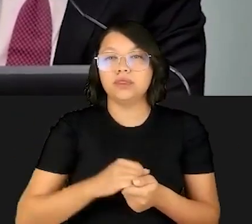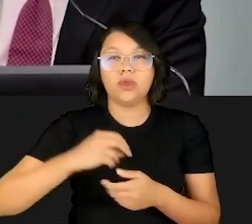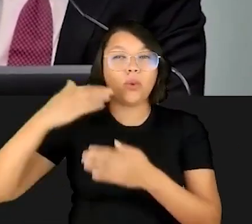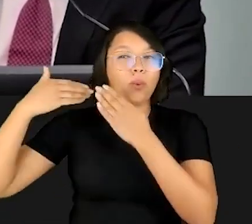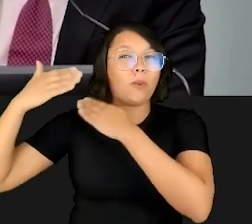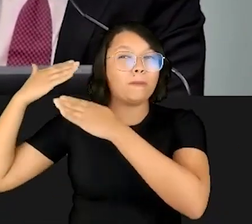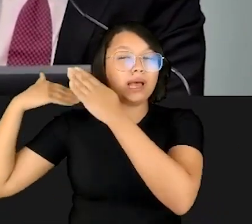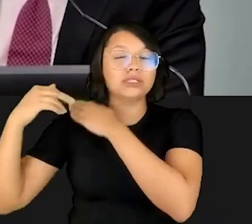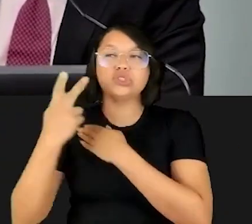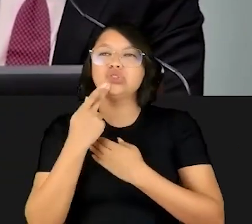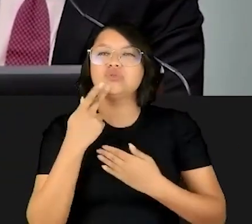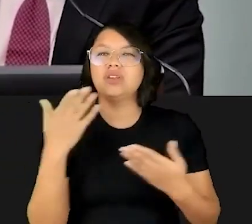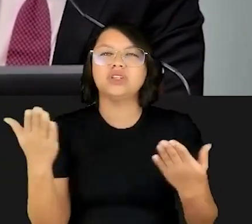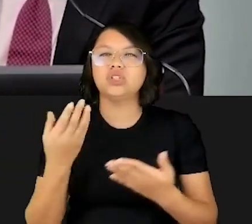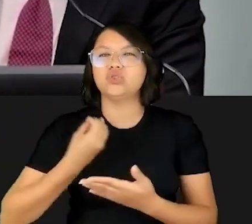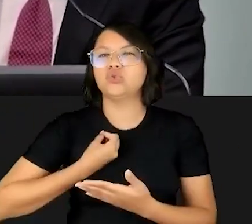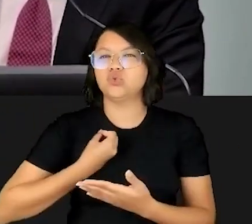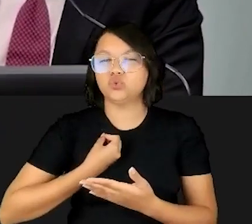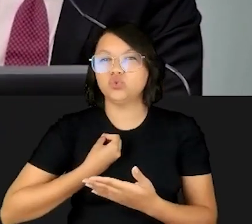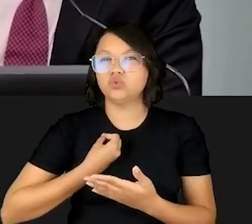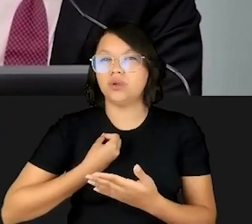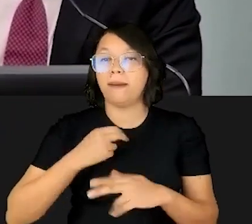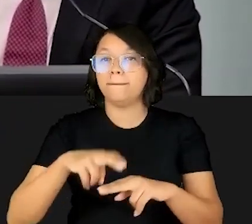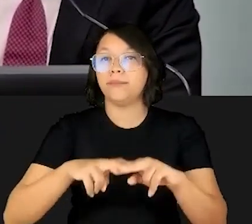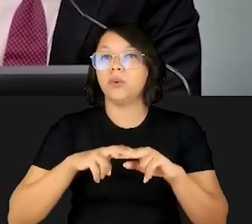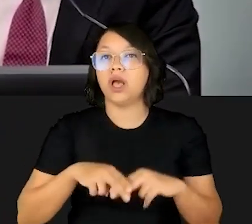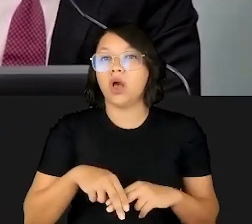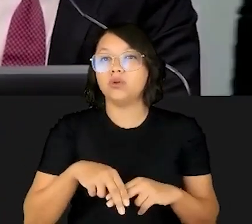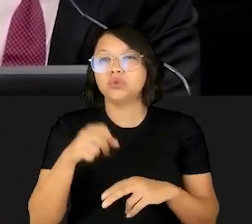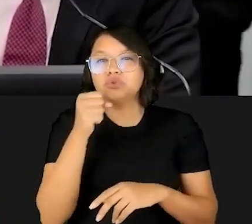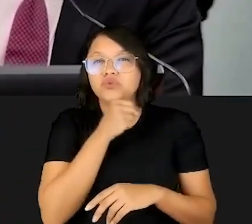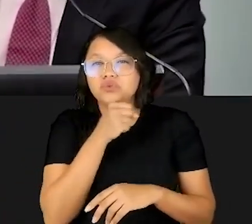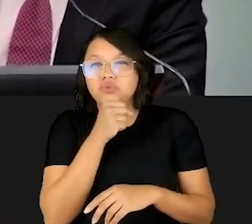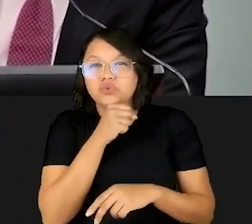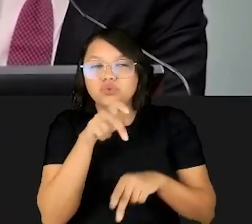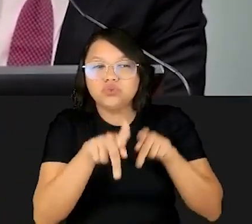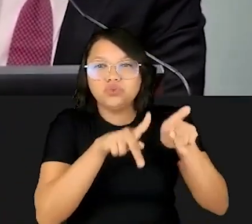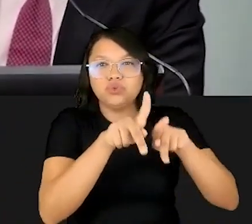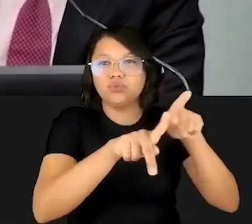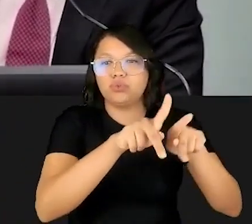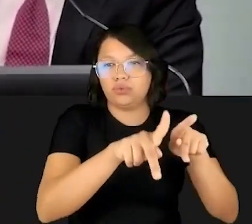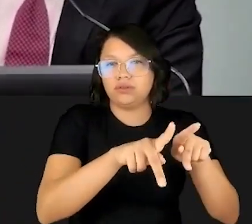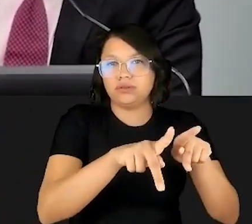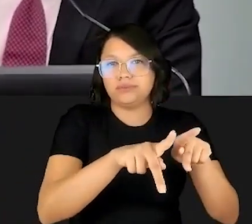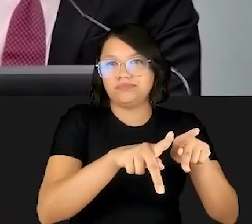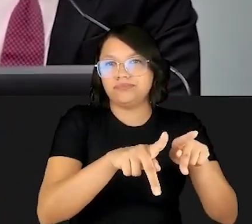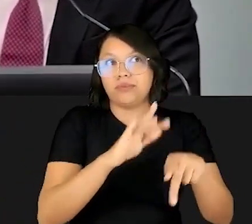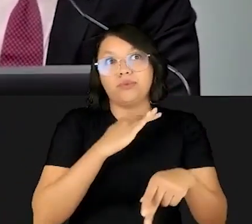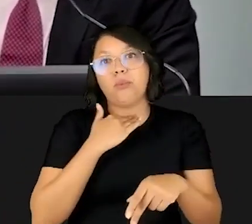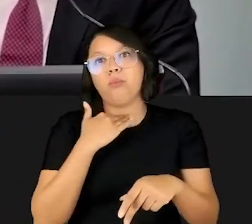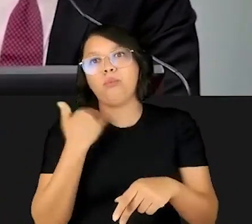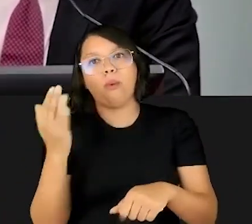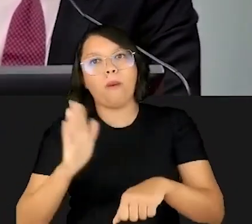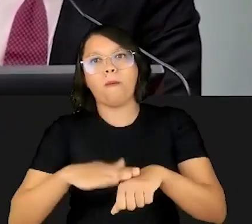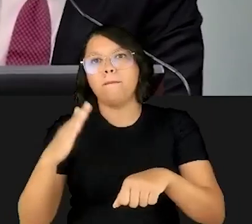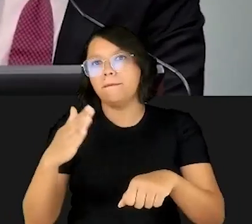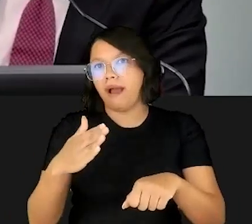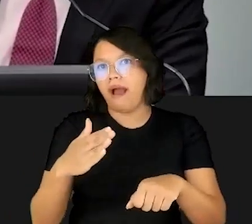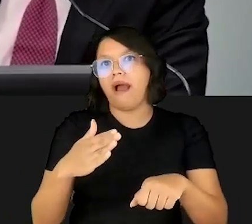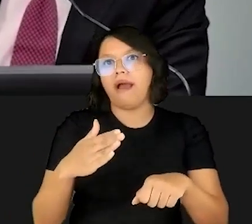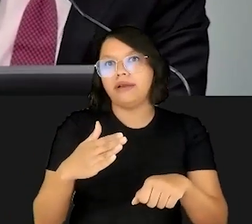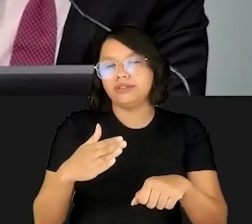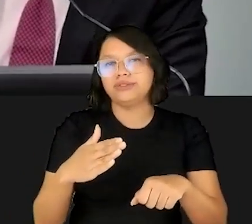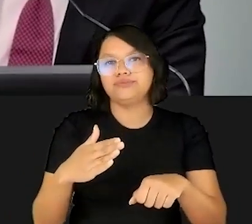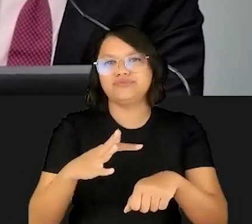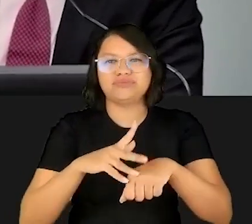nós dizíamos que esse número de aumento de casos se devia ao envelhecimento da população. Os indivíduos não morrem mais de doenças